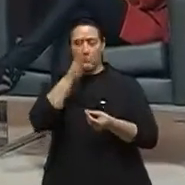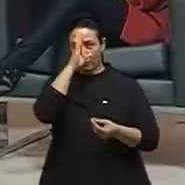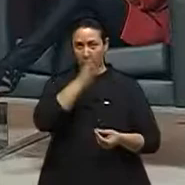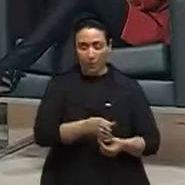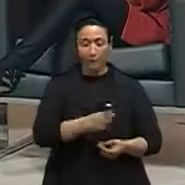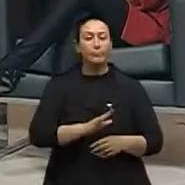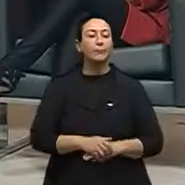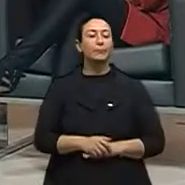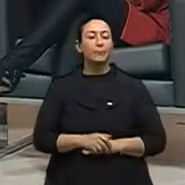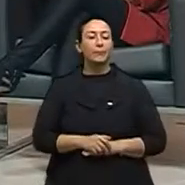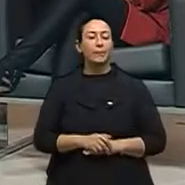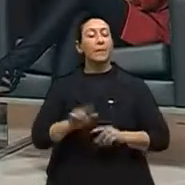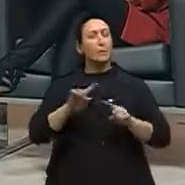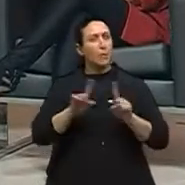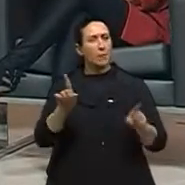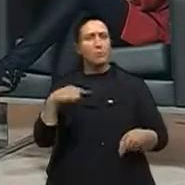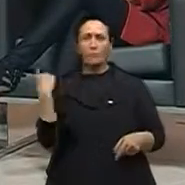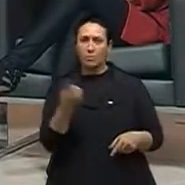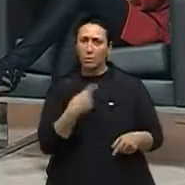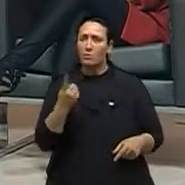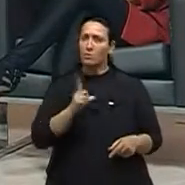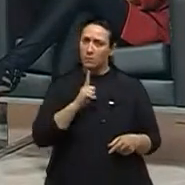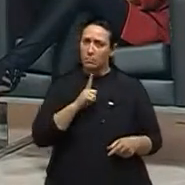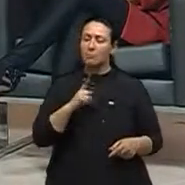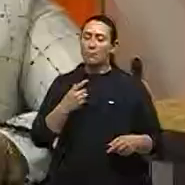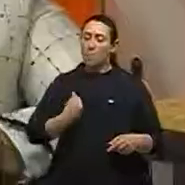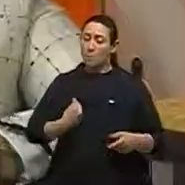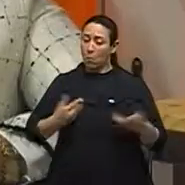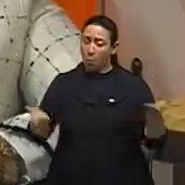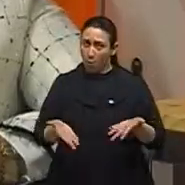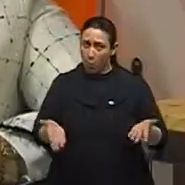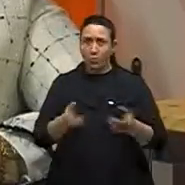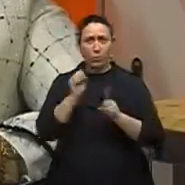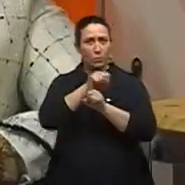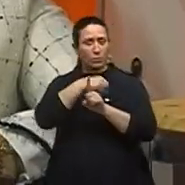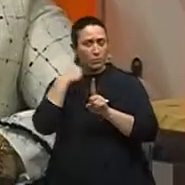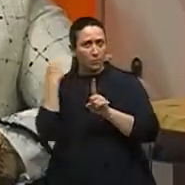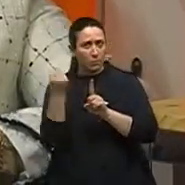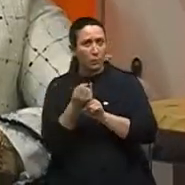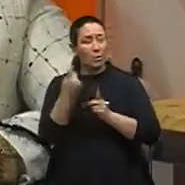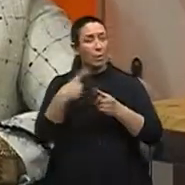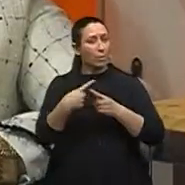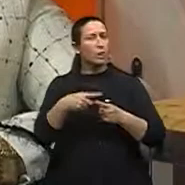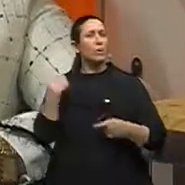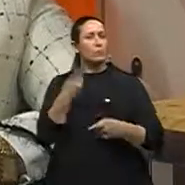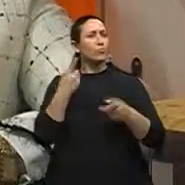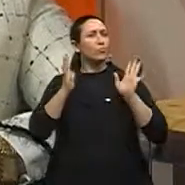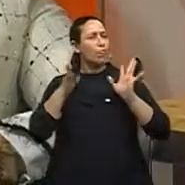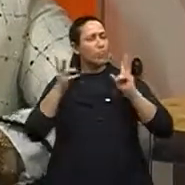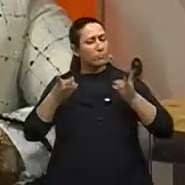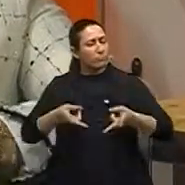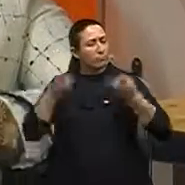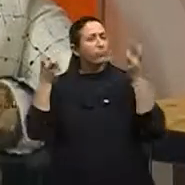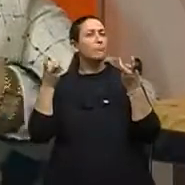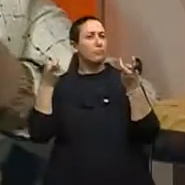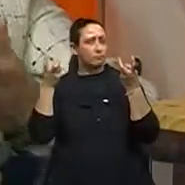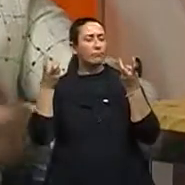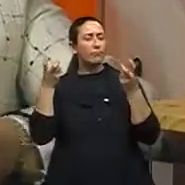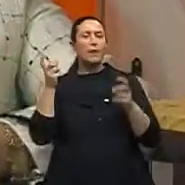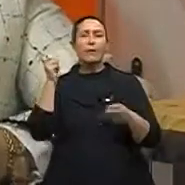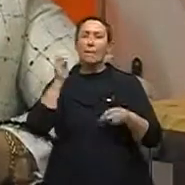quero dizer que nós estamos abrindo na sociedade esse espaço porque eu já tenho visto mais